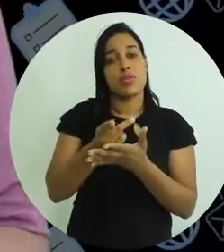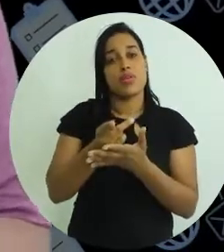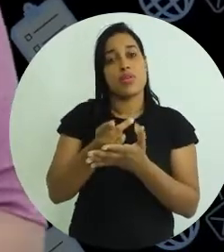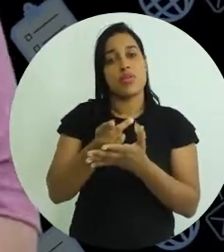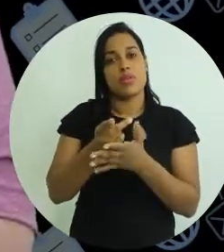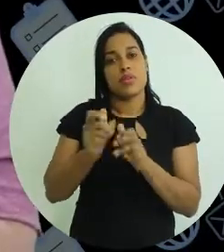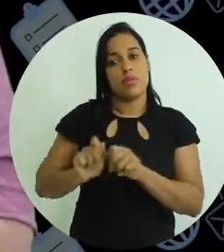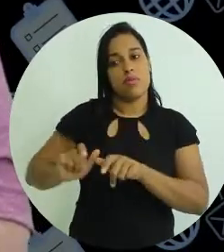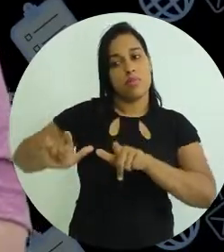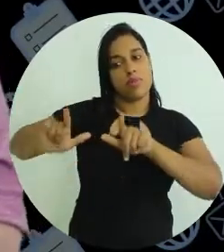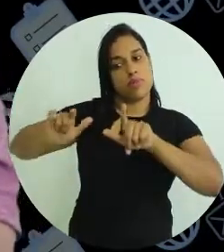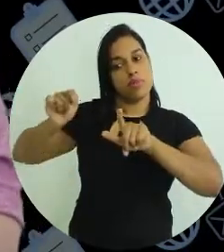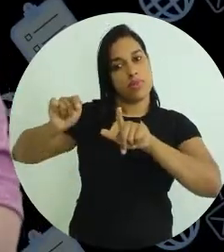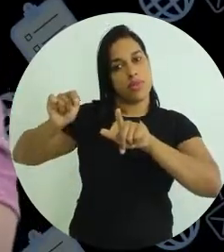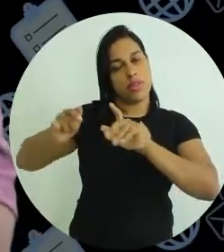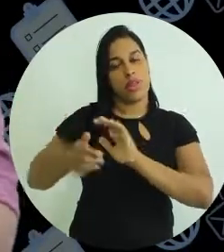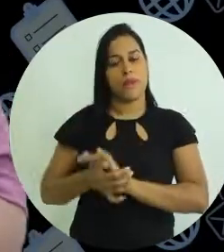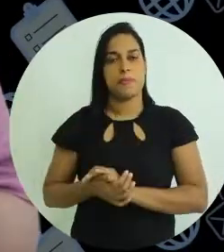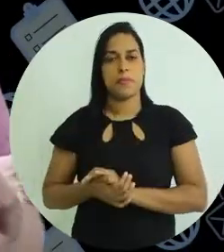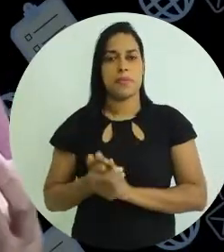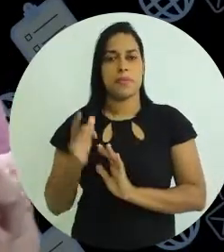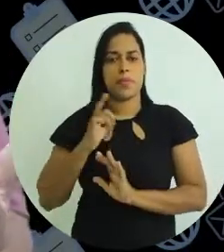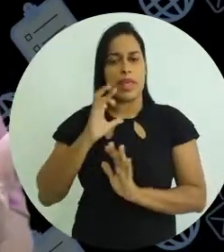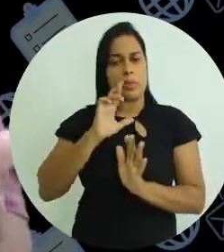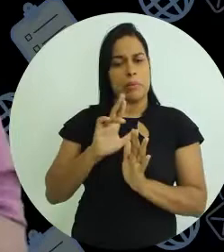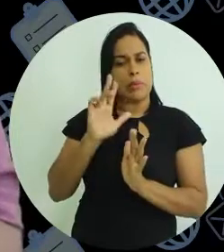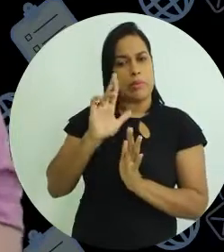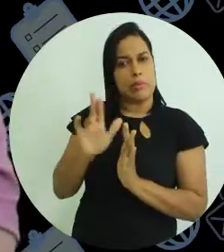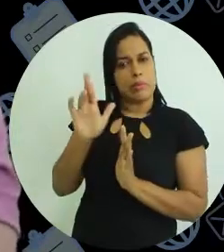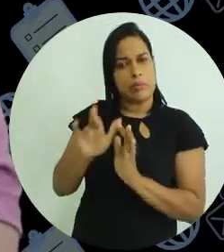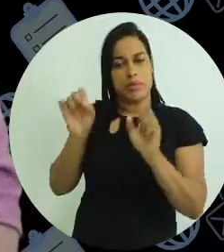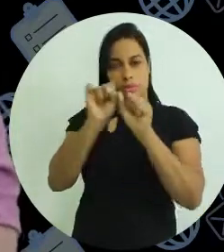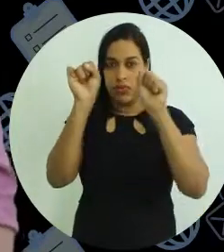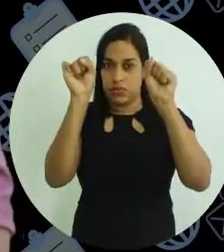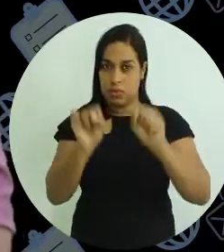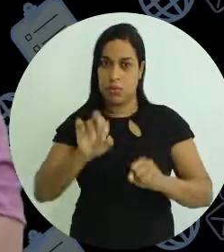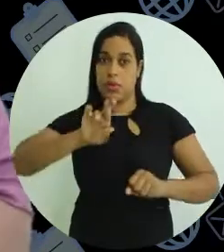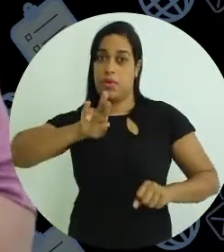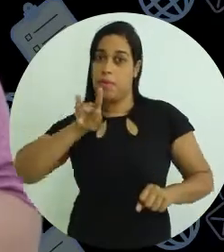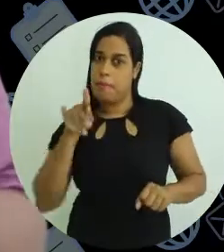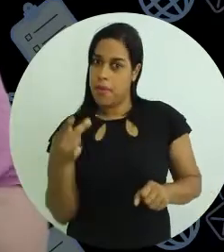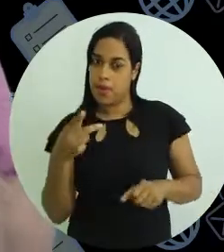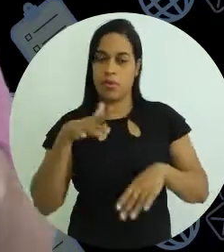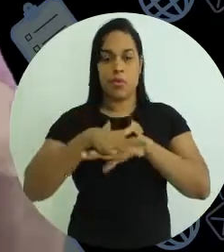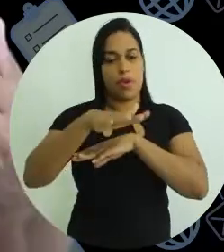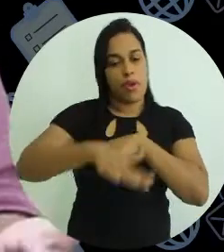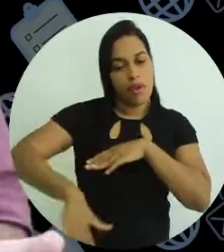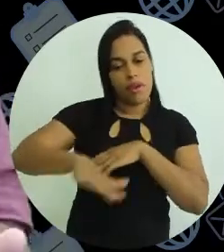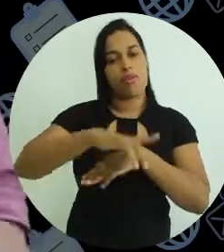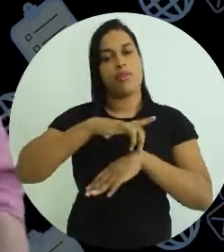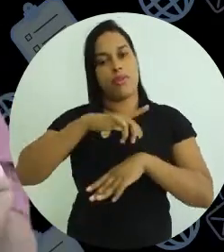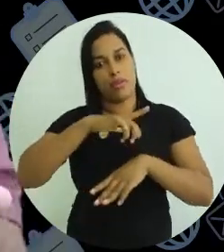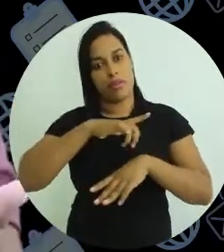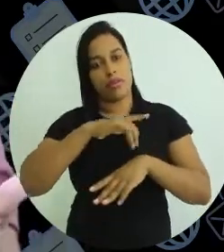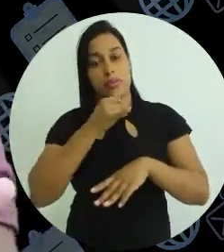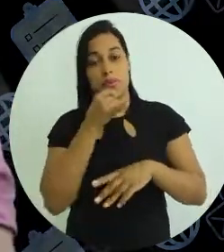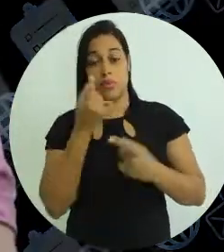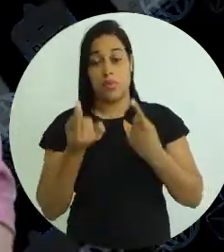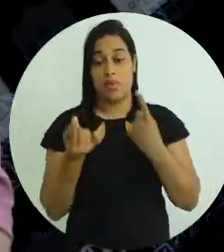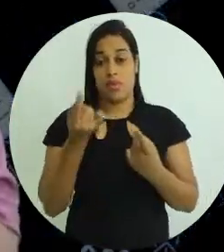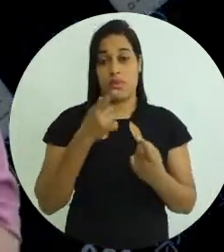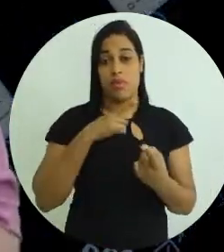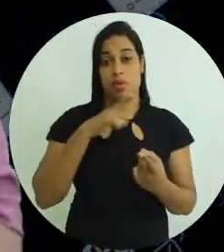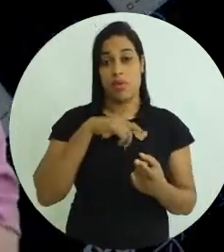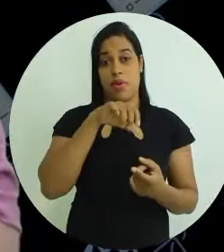embaixo. Então, existem diversos sistemas ERPs no mercado, a concorrência é imensa, só para citar alguns nomes,